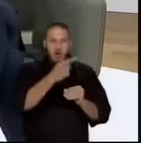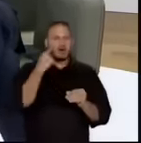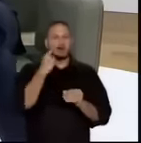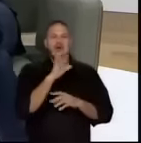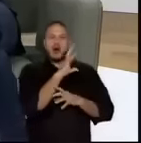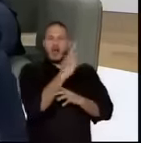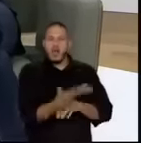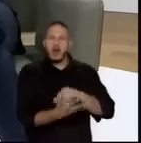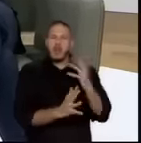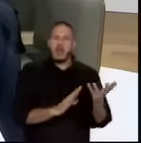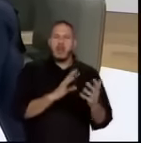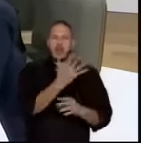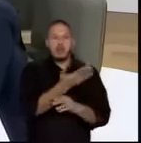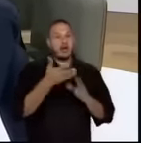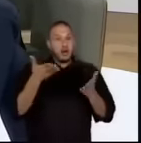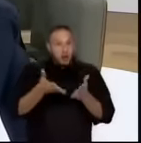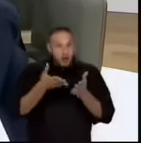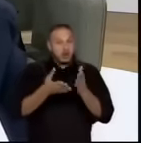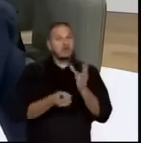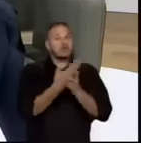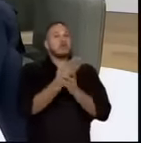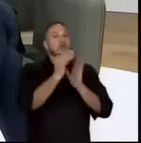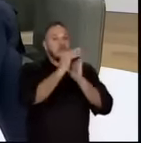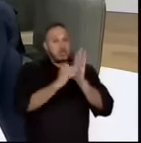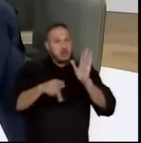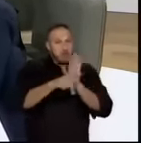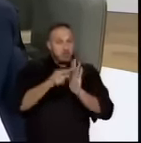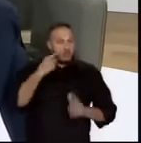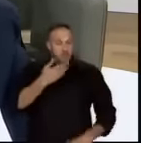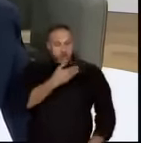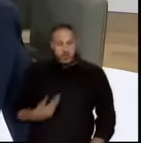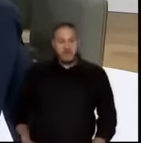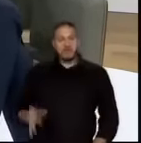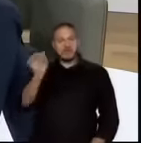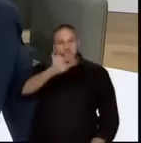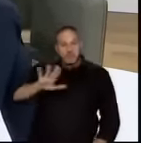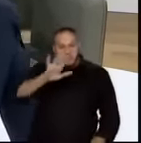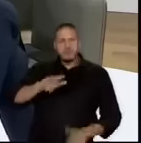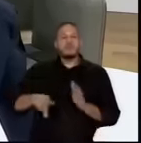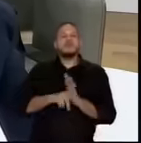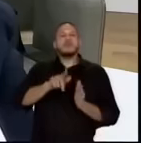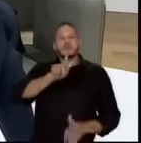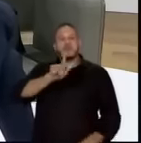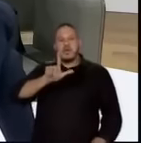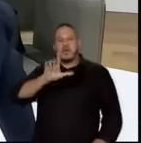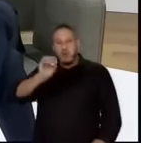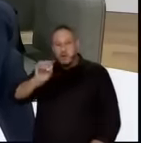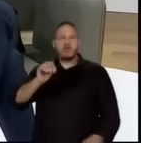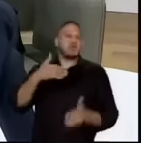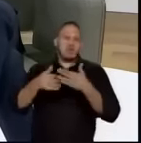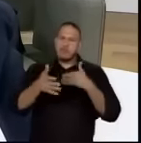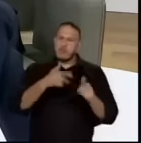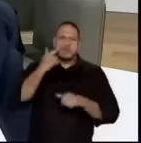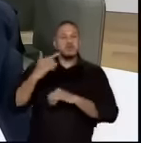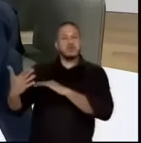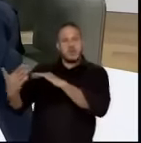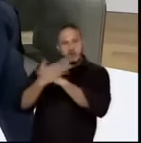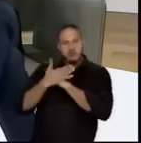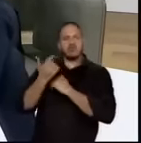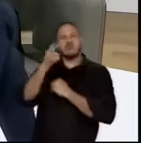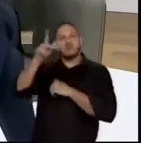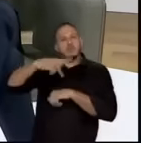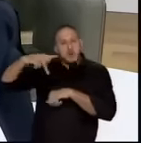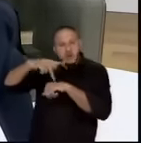ilegal, estão sendo adotadas pelo governo federal através da GLO, independentemente de qualquer ajuda estrangeira. Já